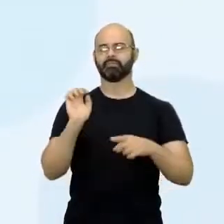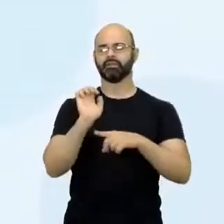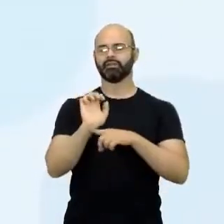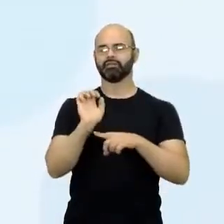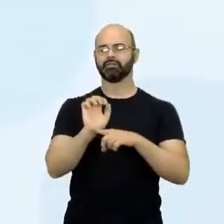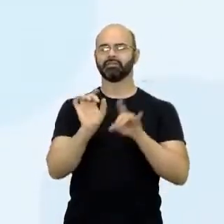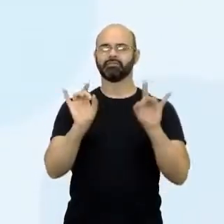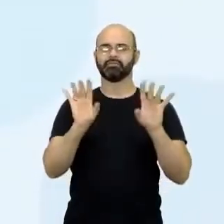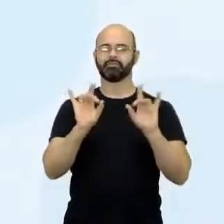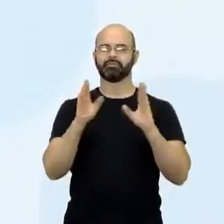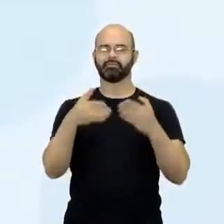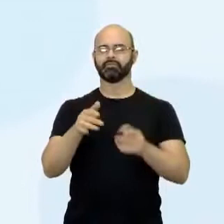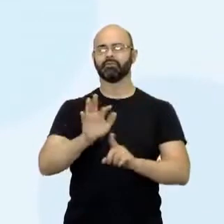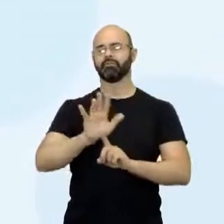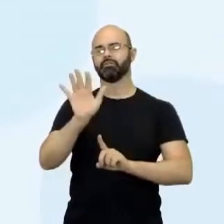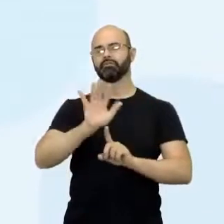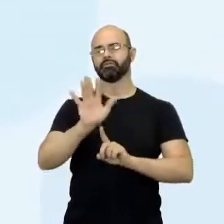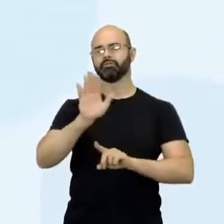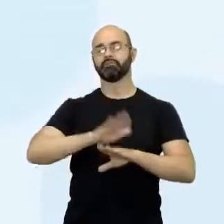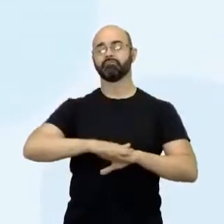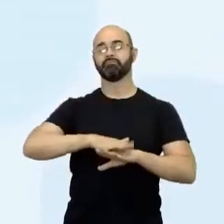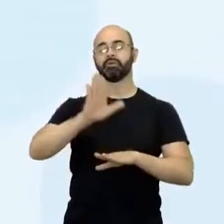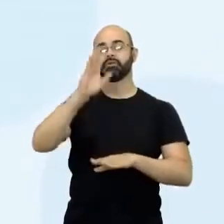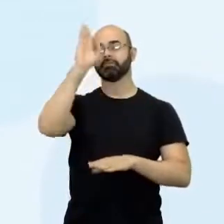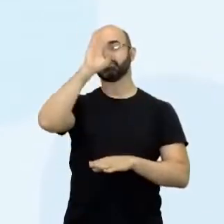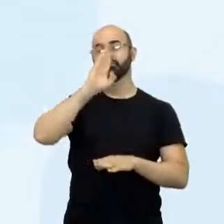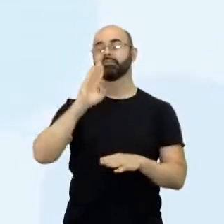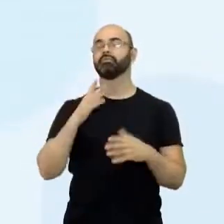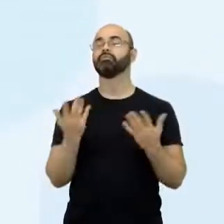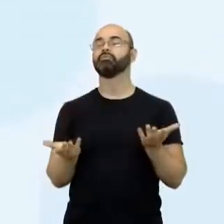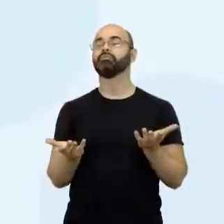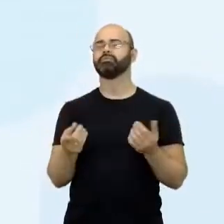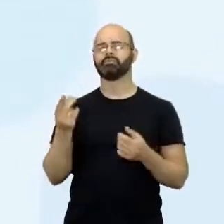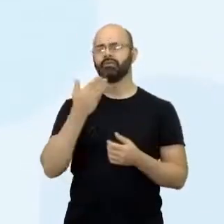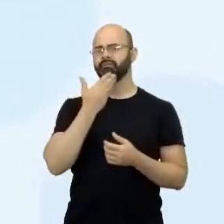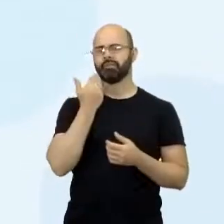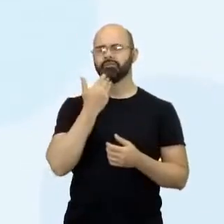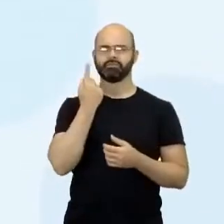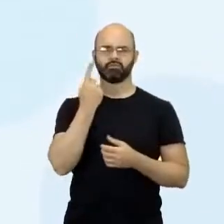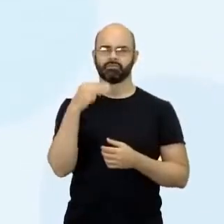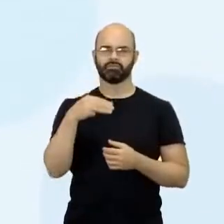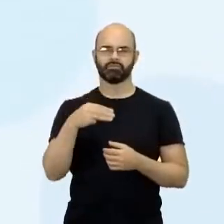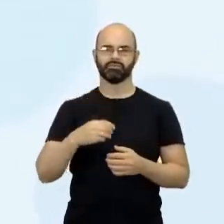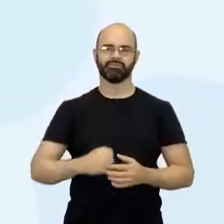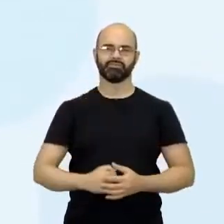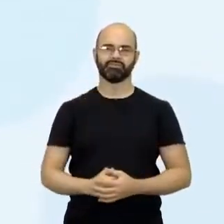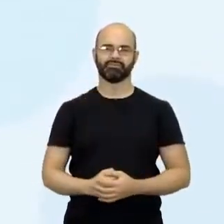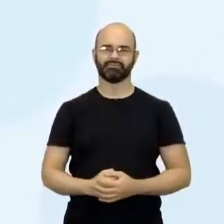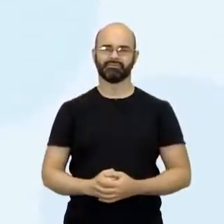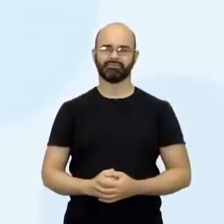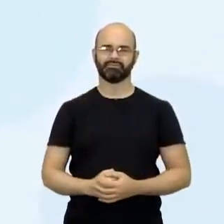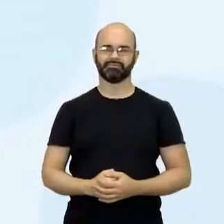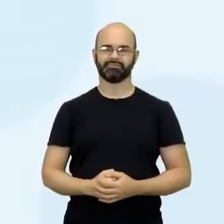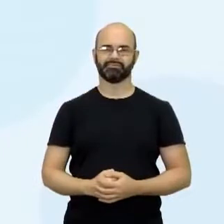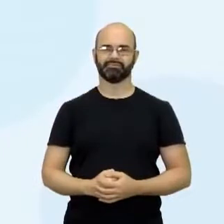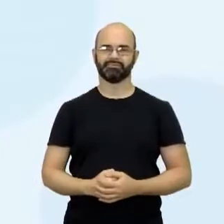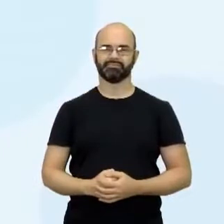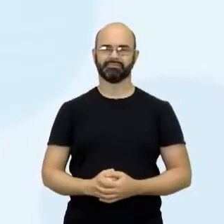especialização industrial no Brasil? Quanto tempo? Essa é fácil. Um minuto. Minutinho. 1 minuto, a gente já